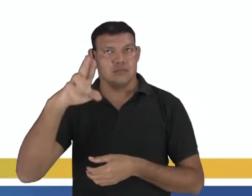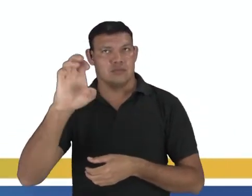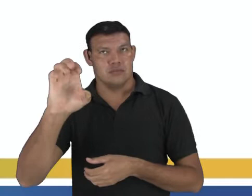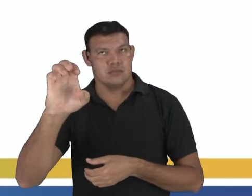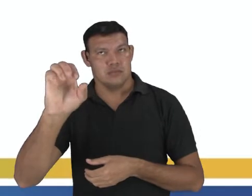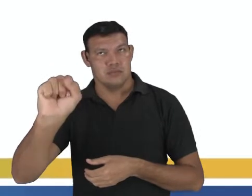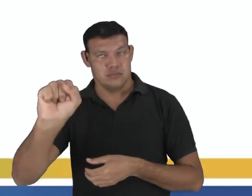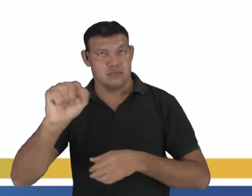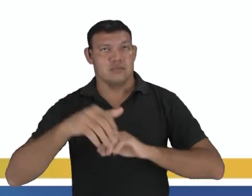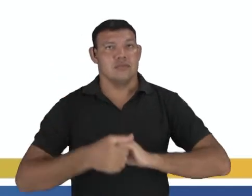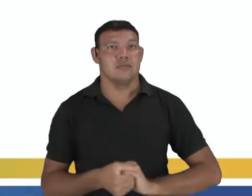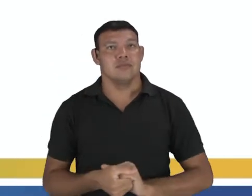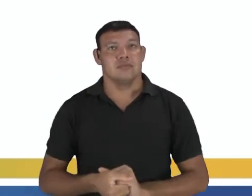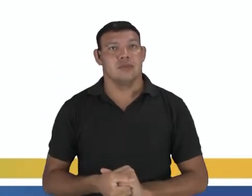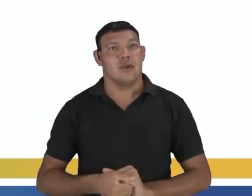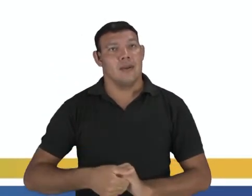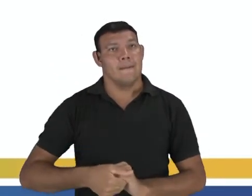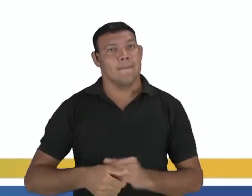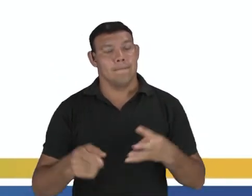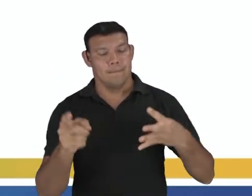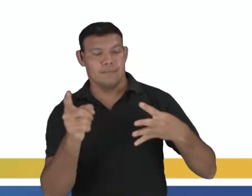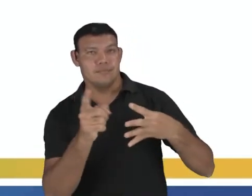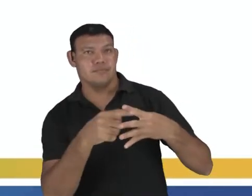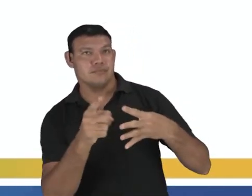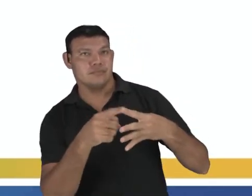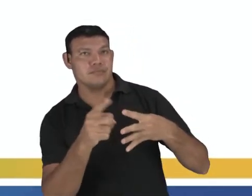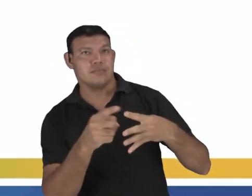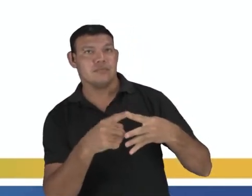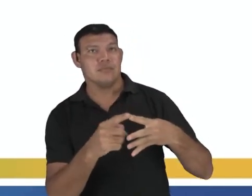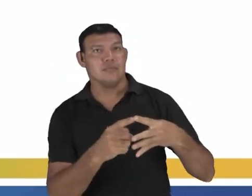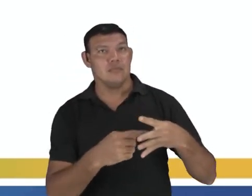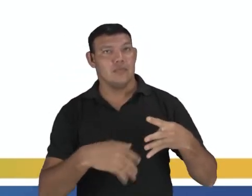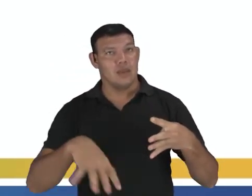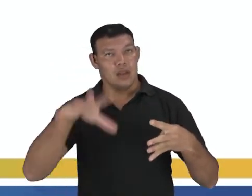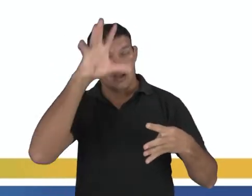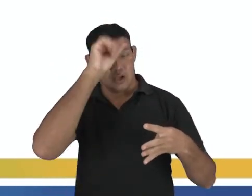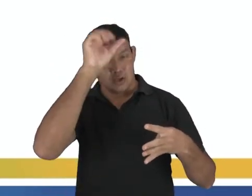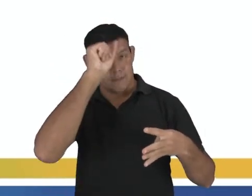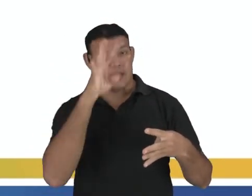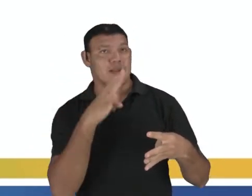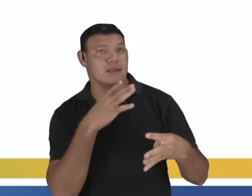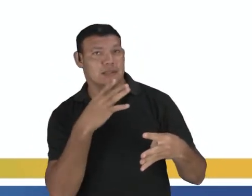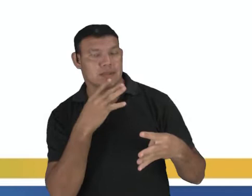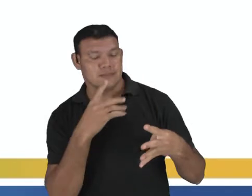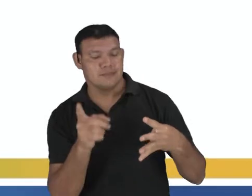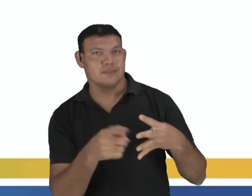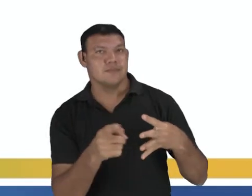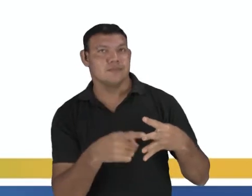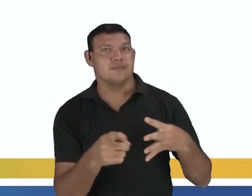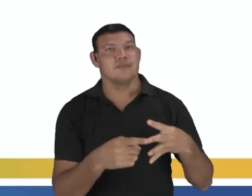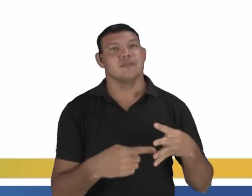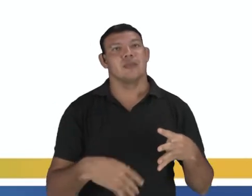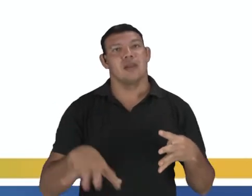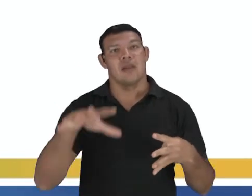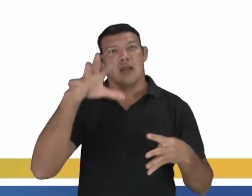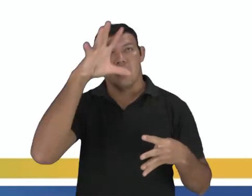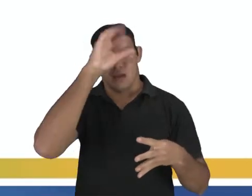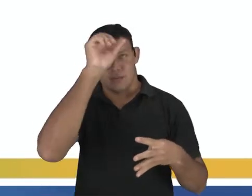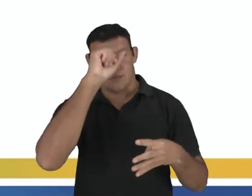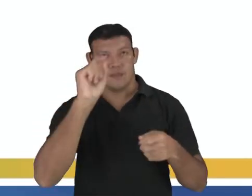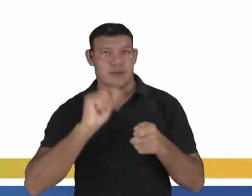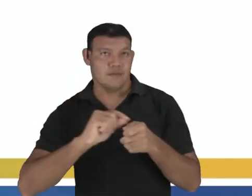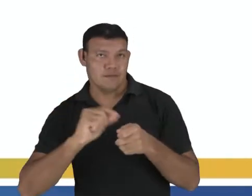chama aprender a conhecer. O segundo, aprender a fazer. O terceiro, aprender